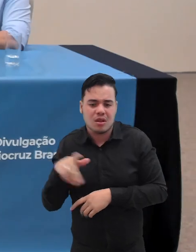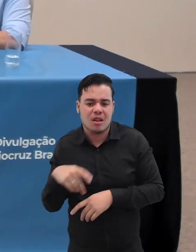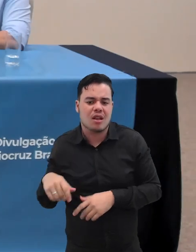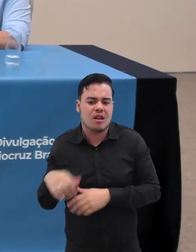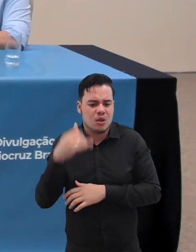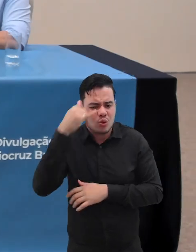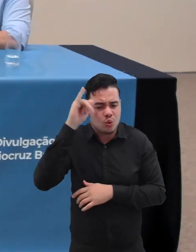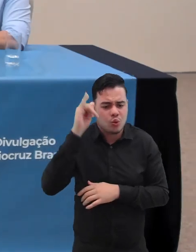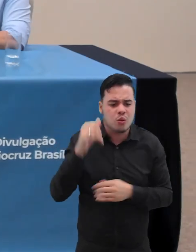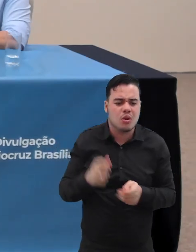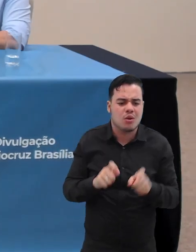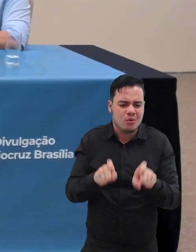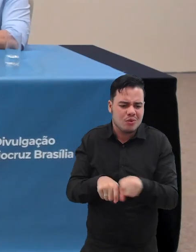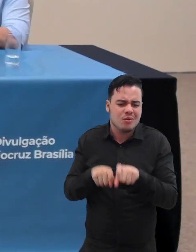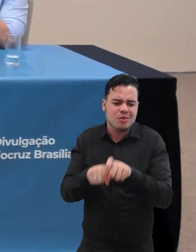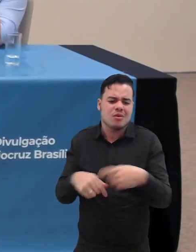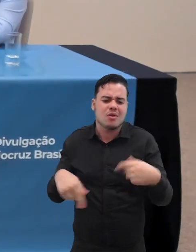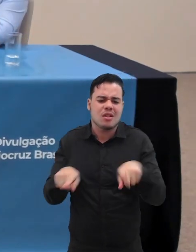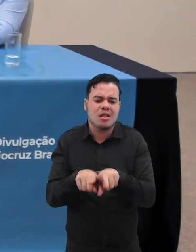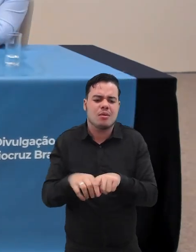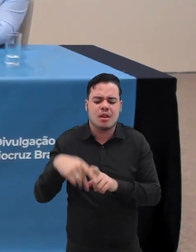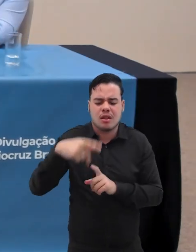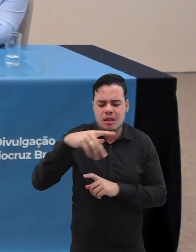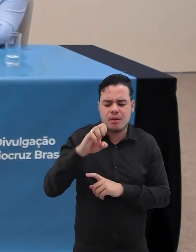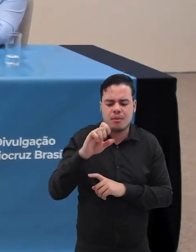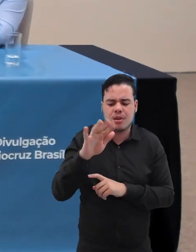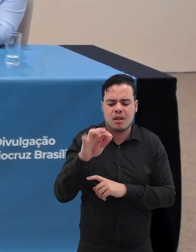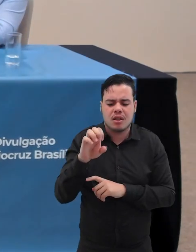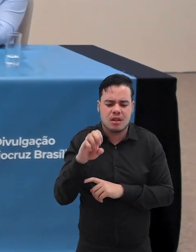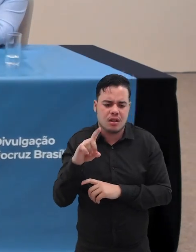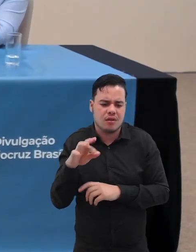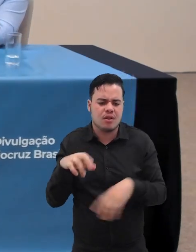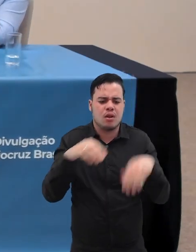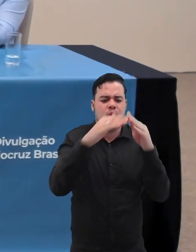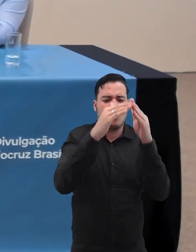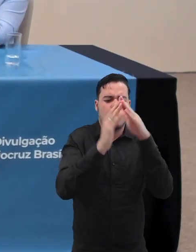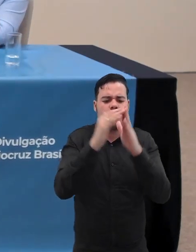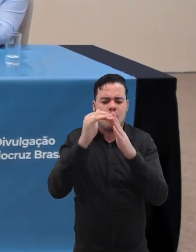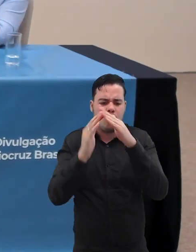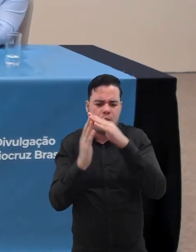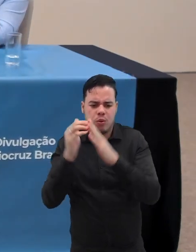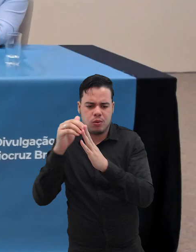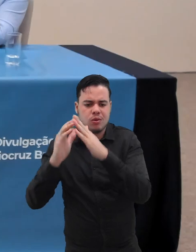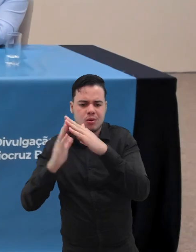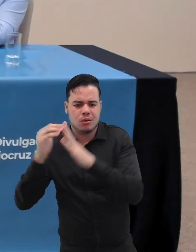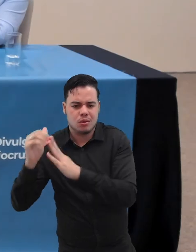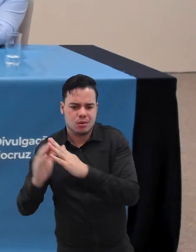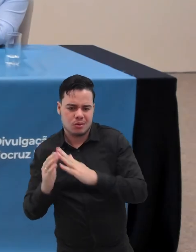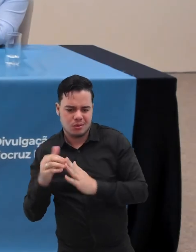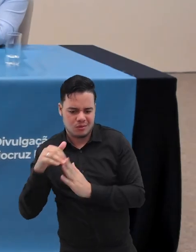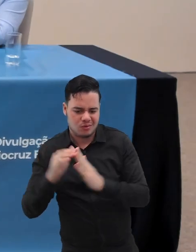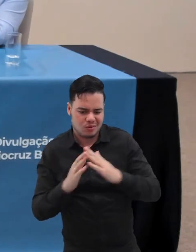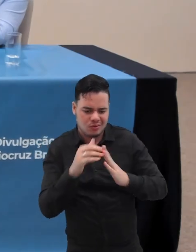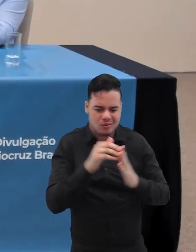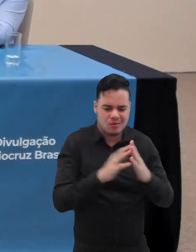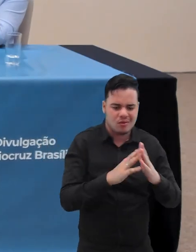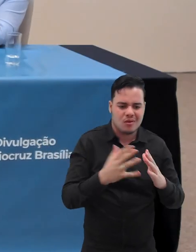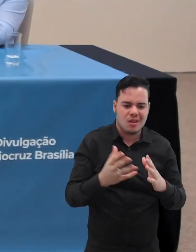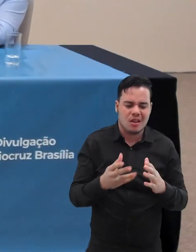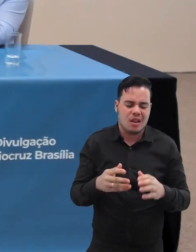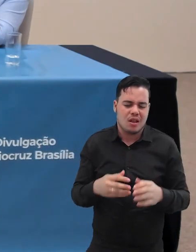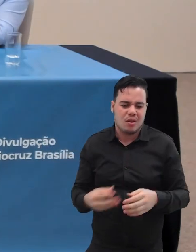populações das periferias, que estão querendo muito participar, transformar em cidadão. Então, acho que